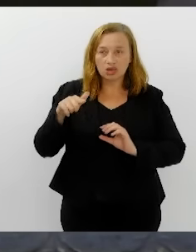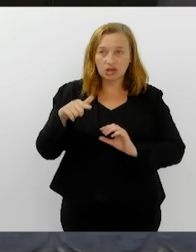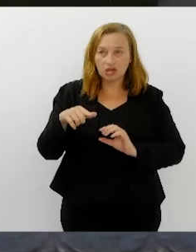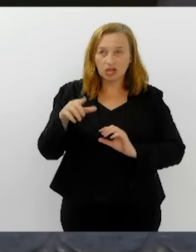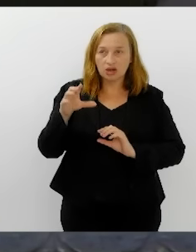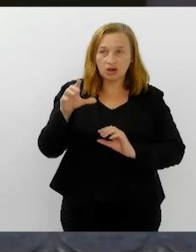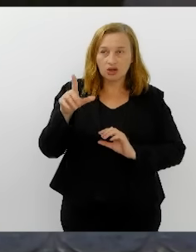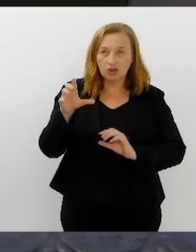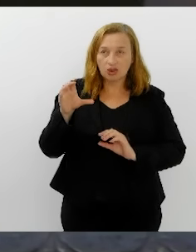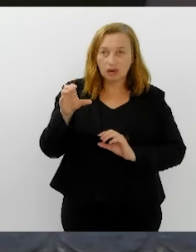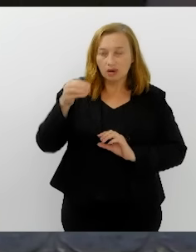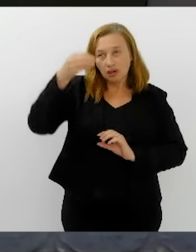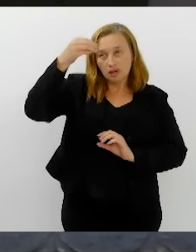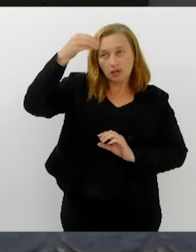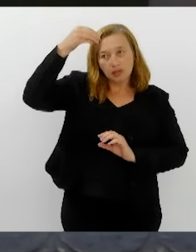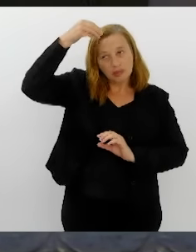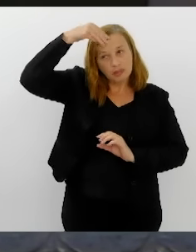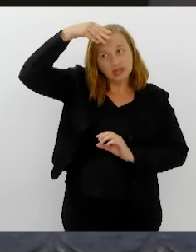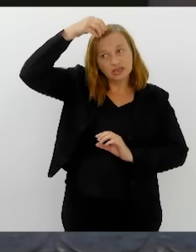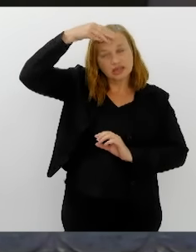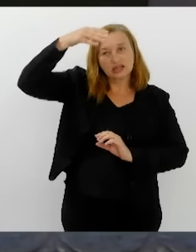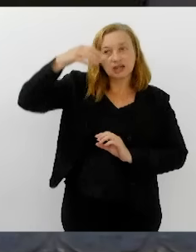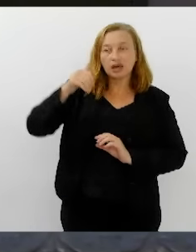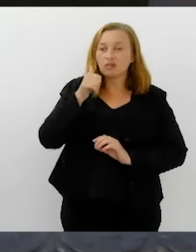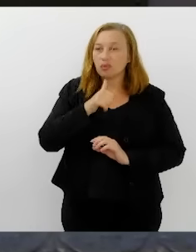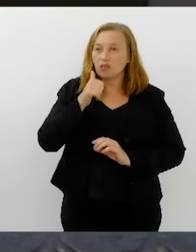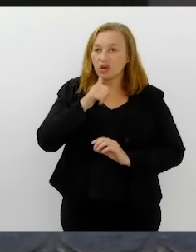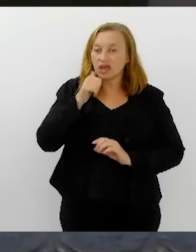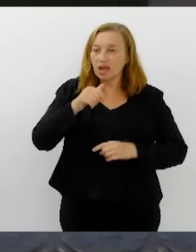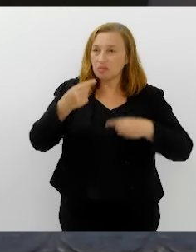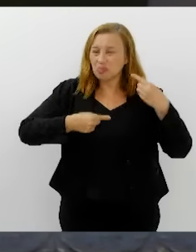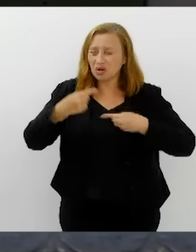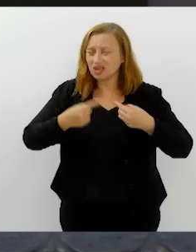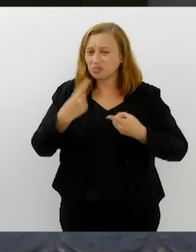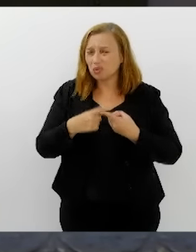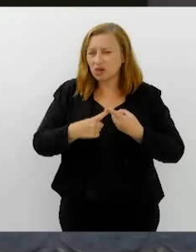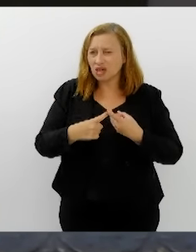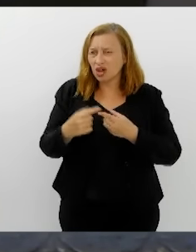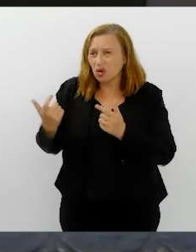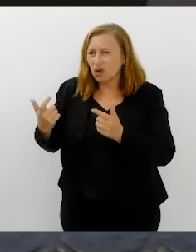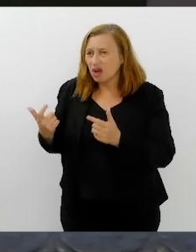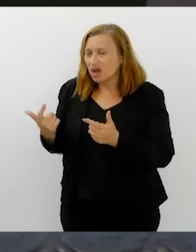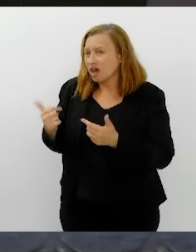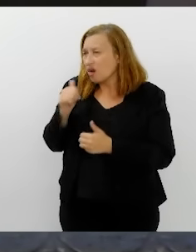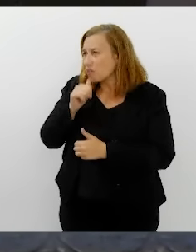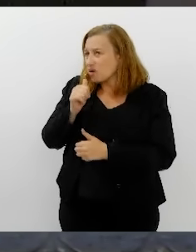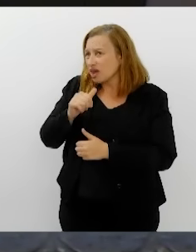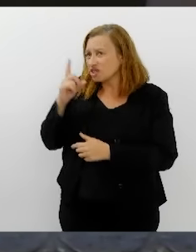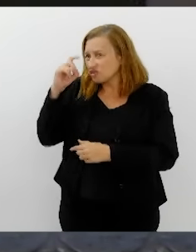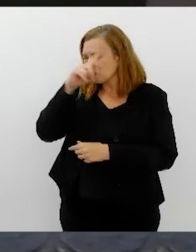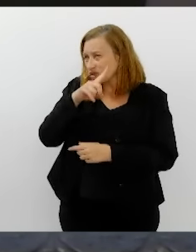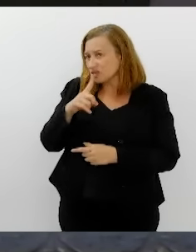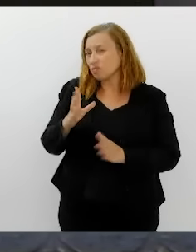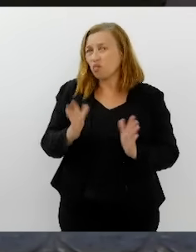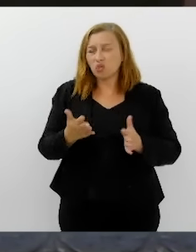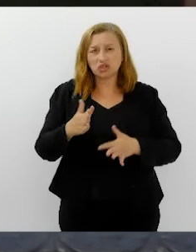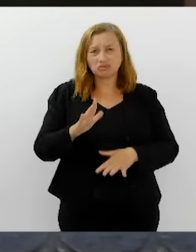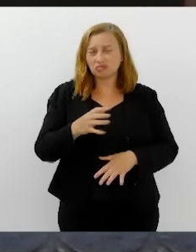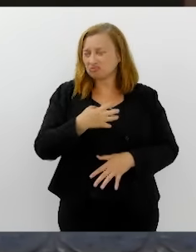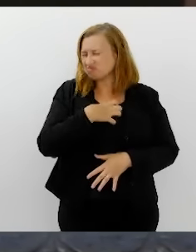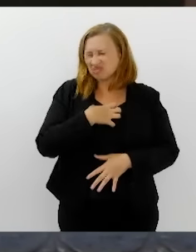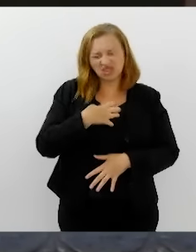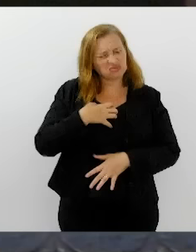difícil, é um meio com tanta maldade, e eu não me sentia digna, assim como hoje, eu ainda